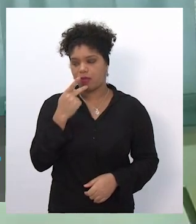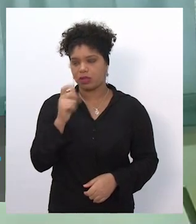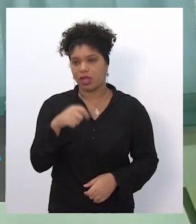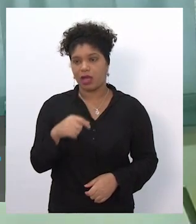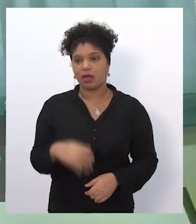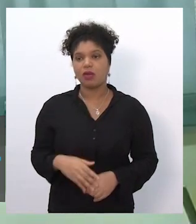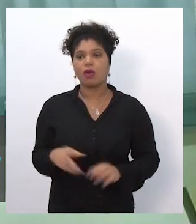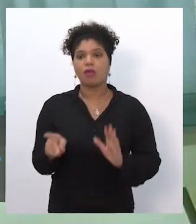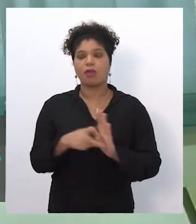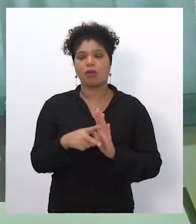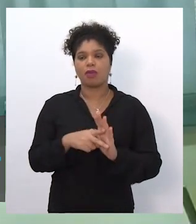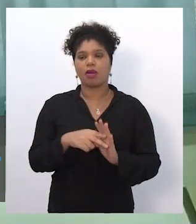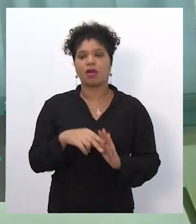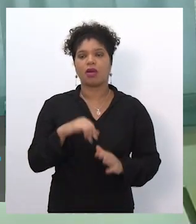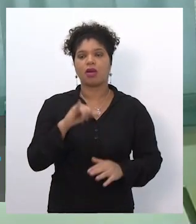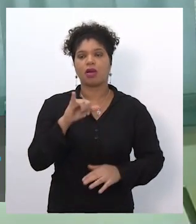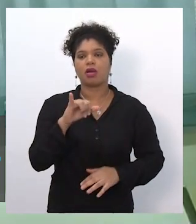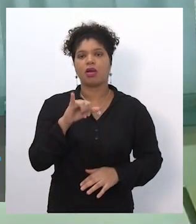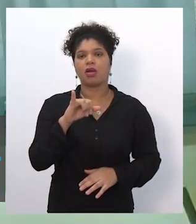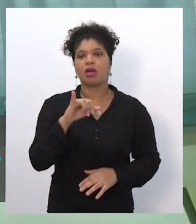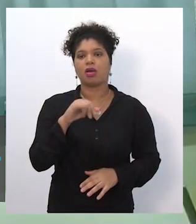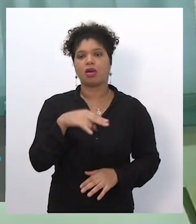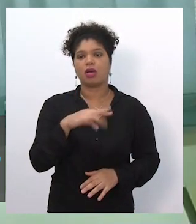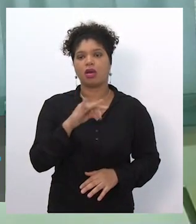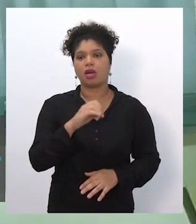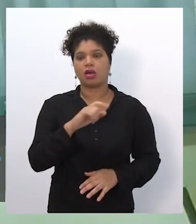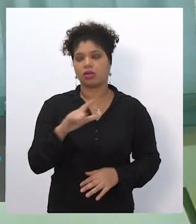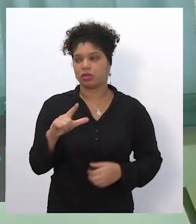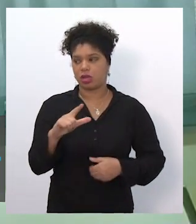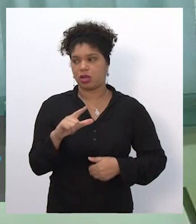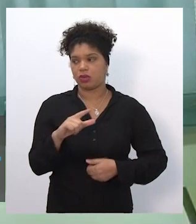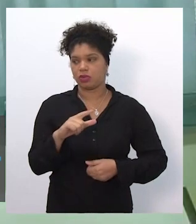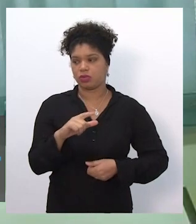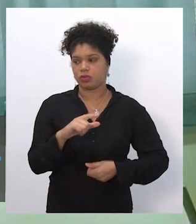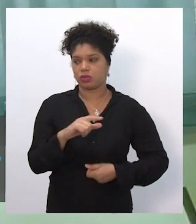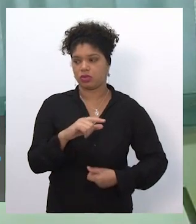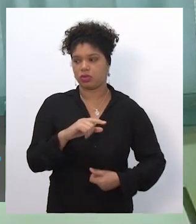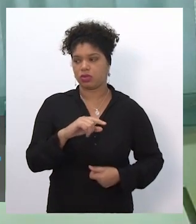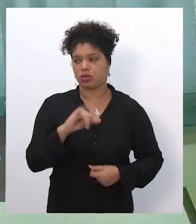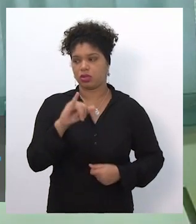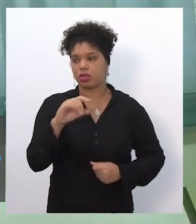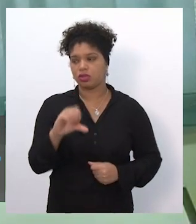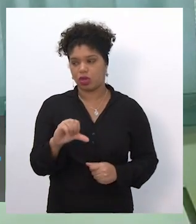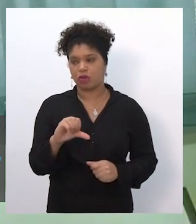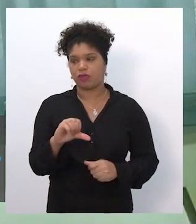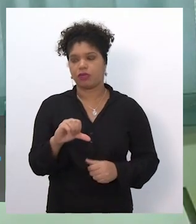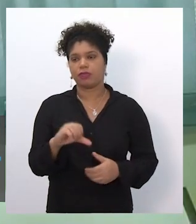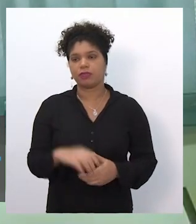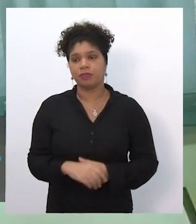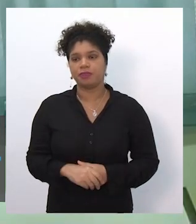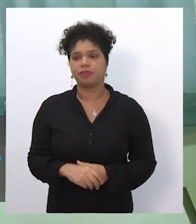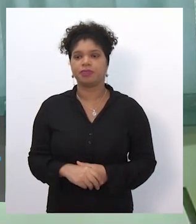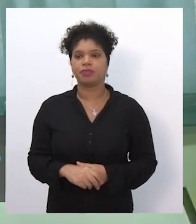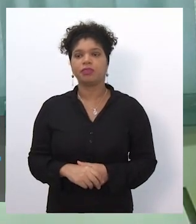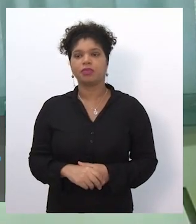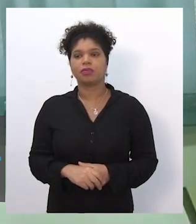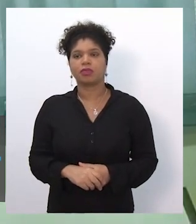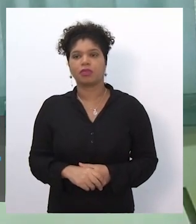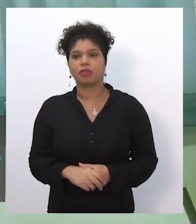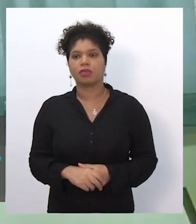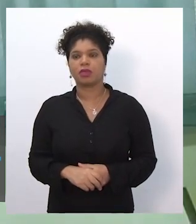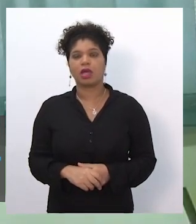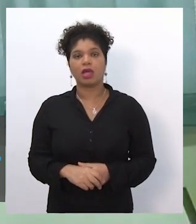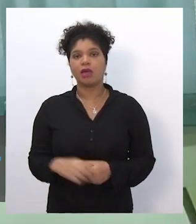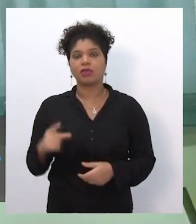processador Intel, seria o i3, depois ter o i5, o i7, né, e o i9. Então, o i3, ele é a entrada. Aí você tem umas